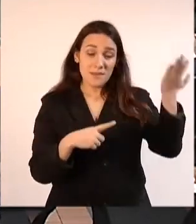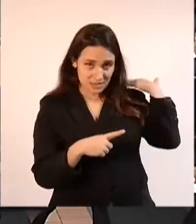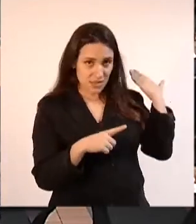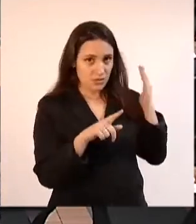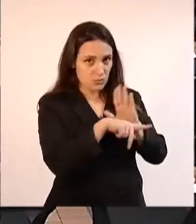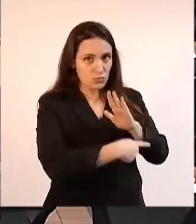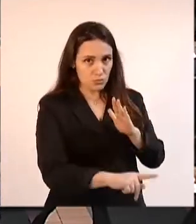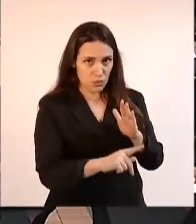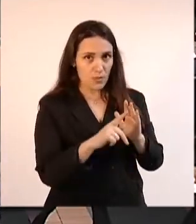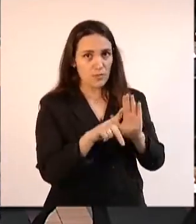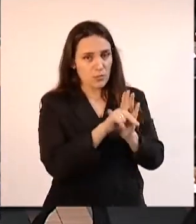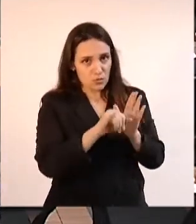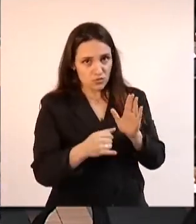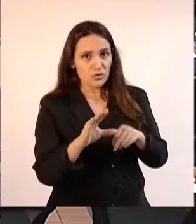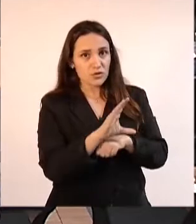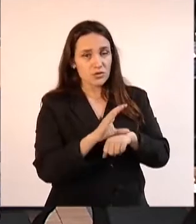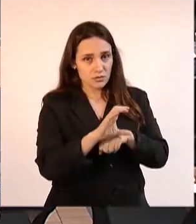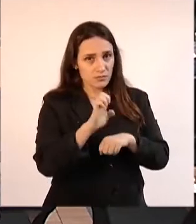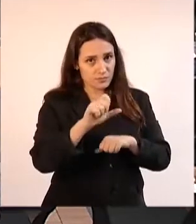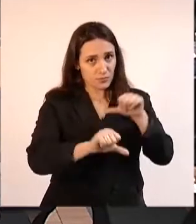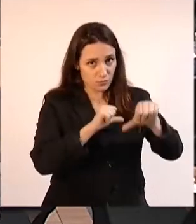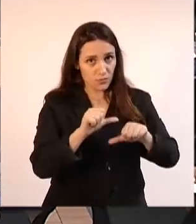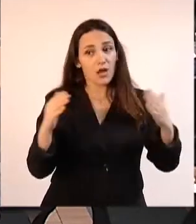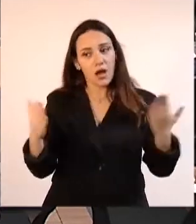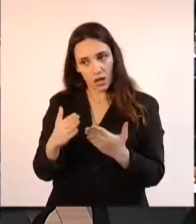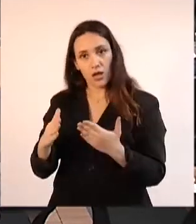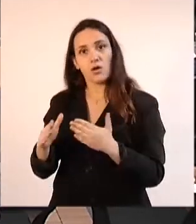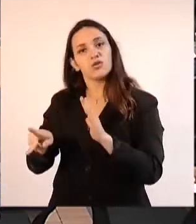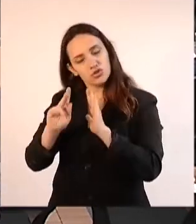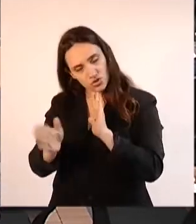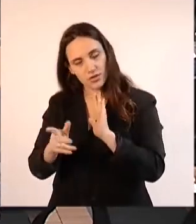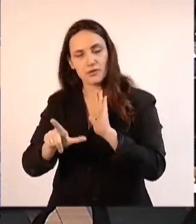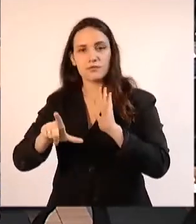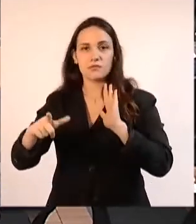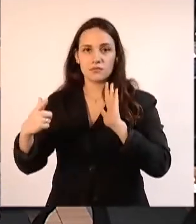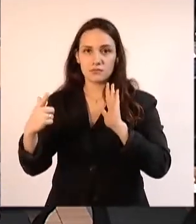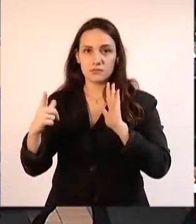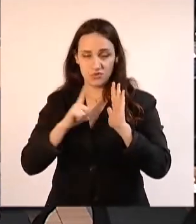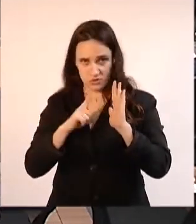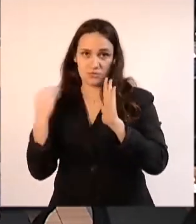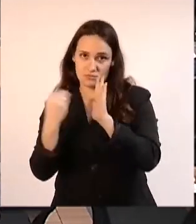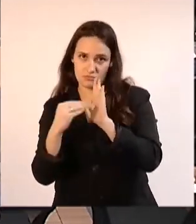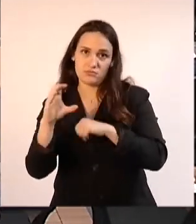materializa aquilo que já consta na nossa Constituição. Muito obrigado, senhor presidente. Agradeço.